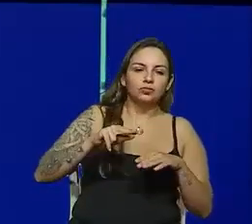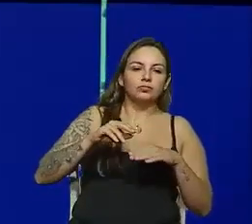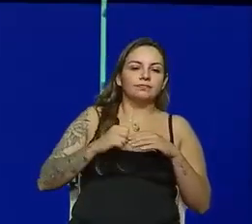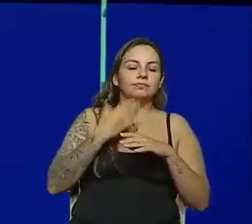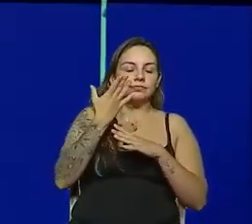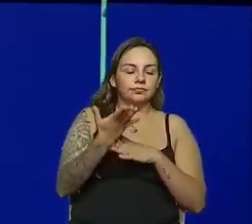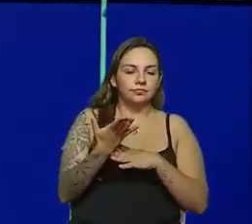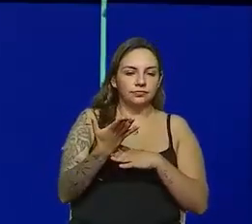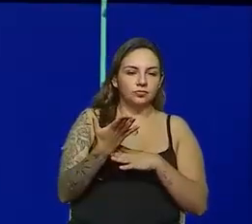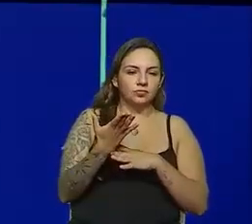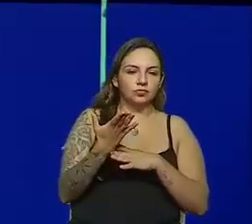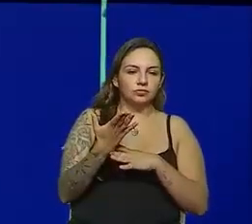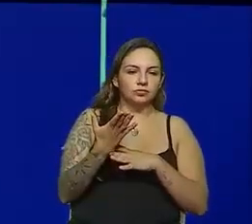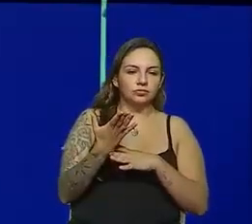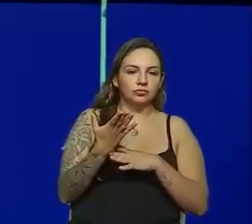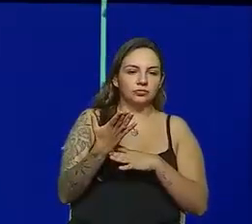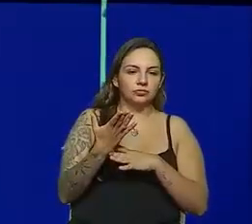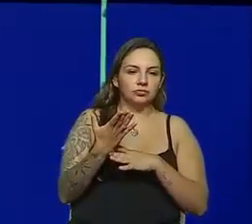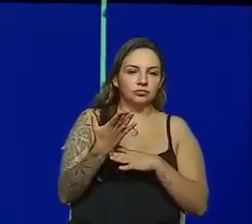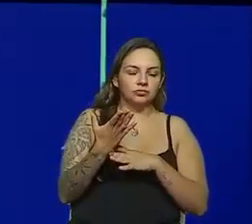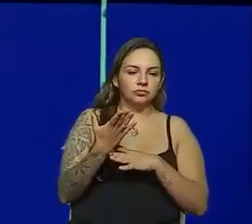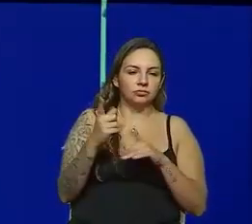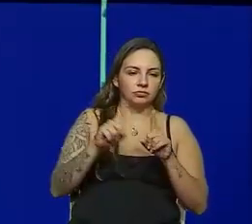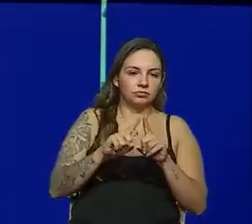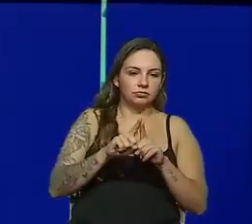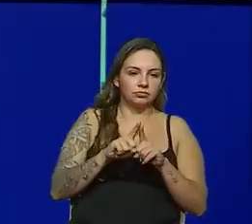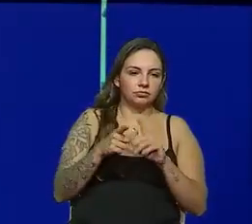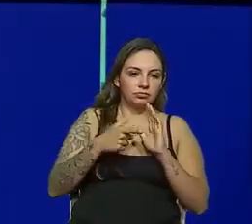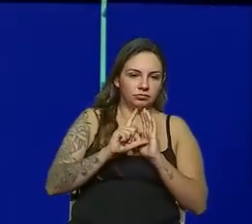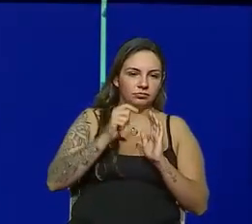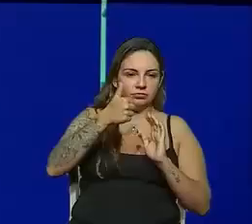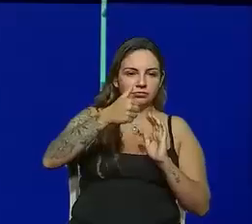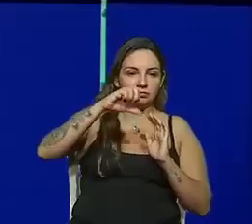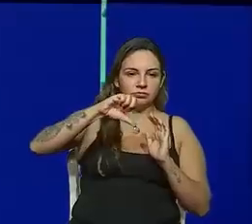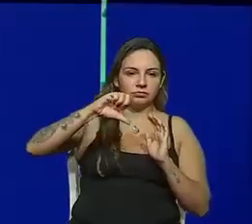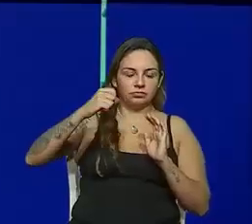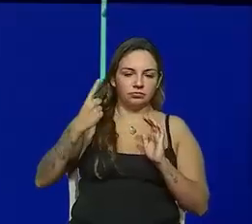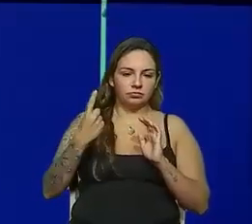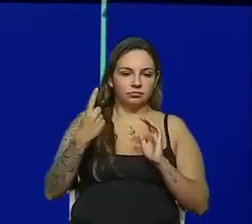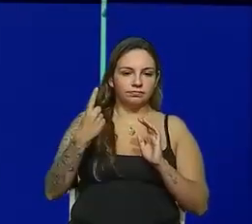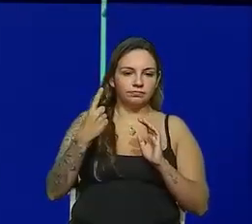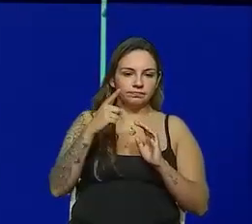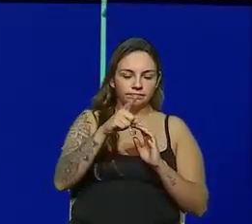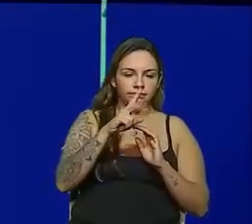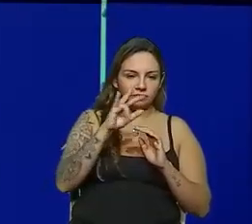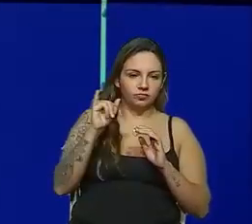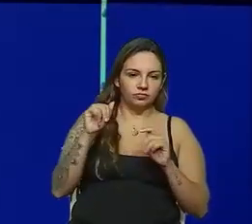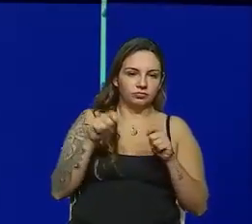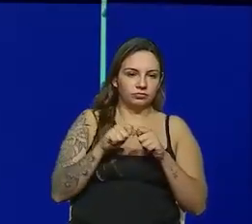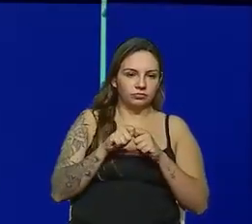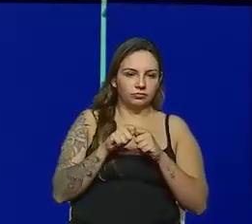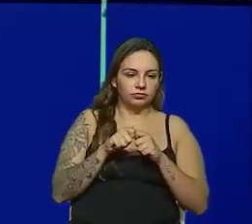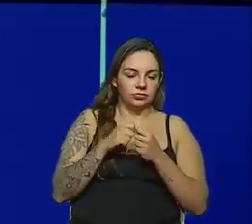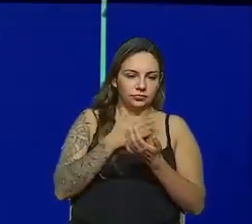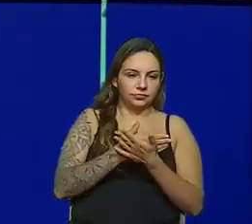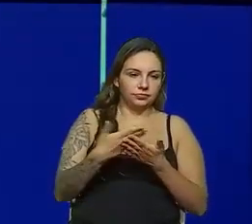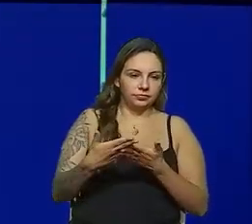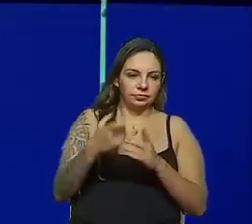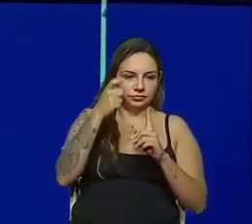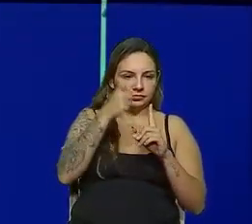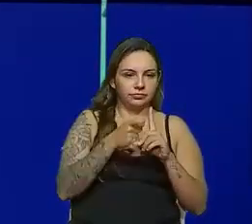de 1993, Canteiro de Saturno, também, anterior, de 1991, em que você vai elaborando, a partir